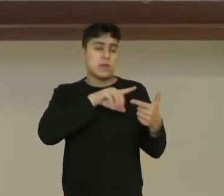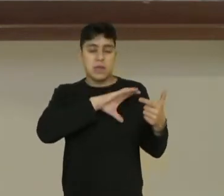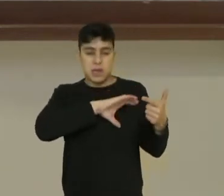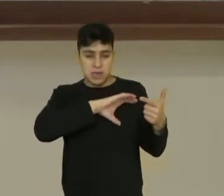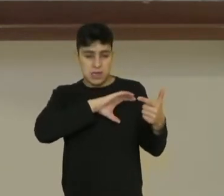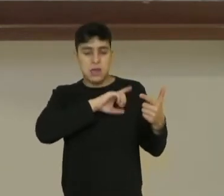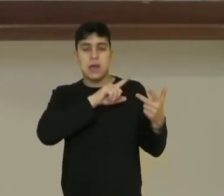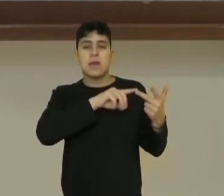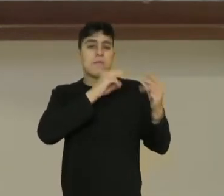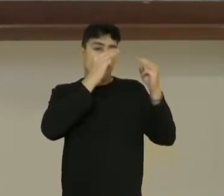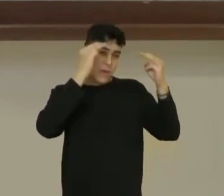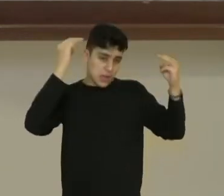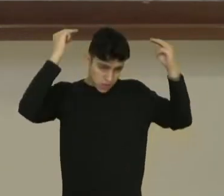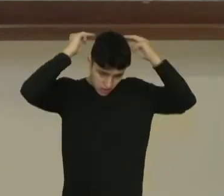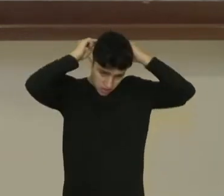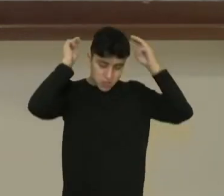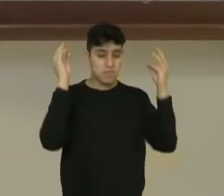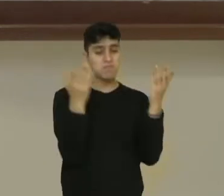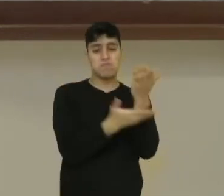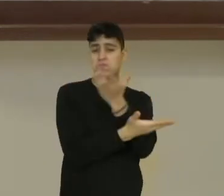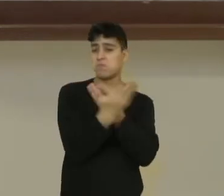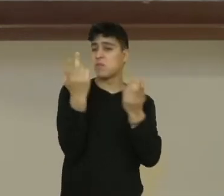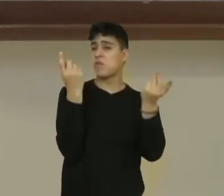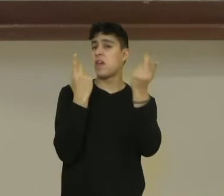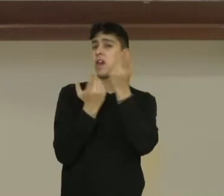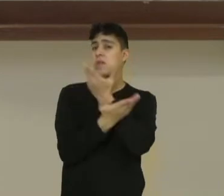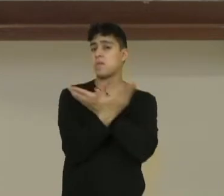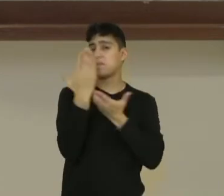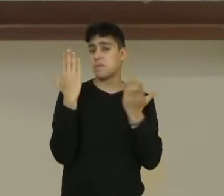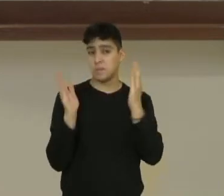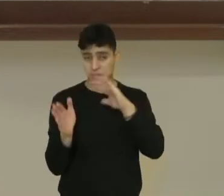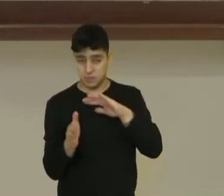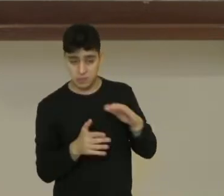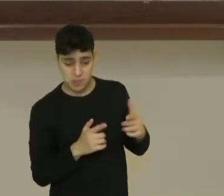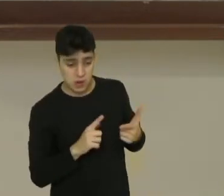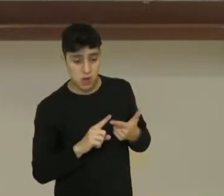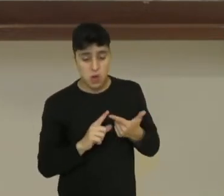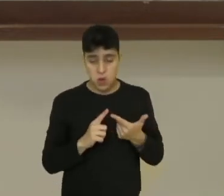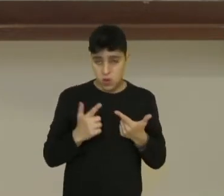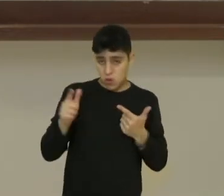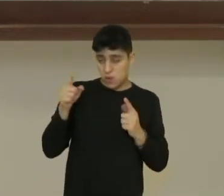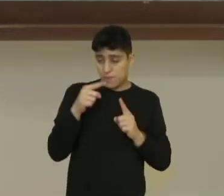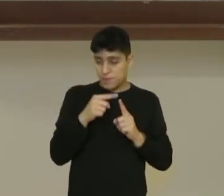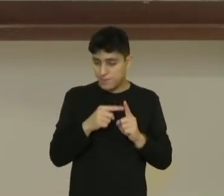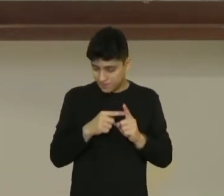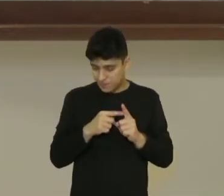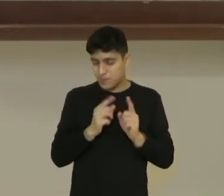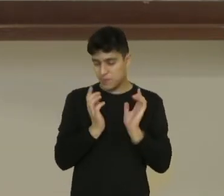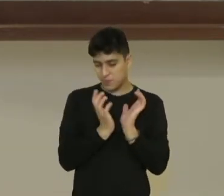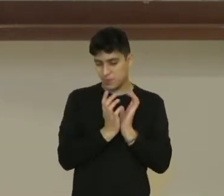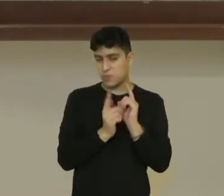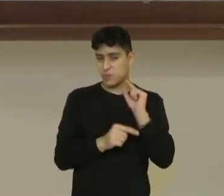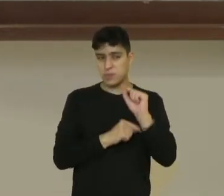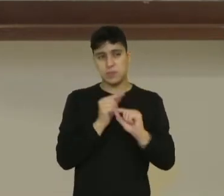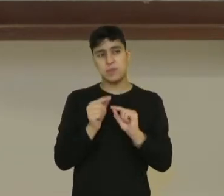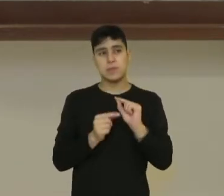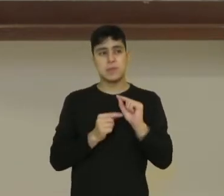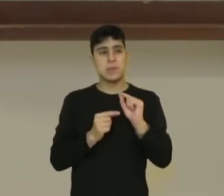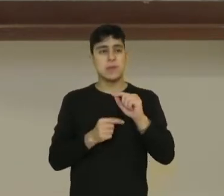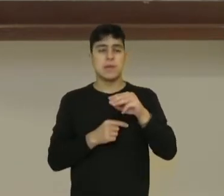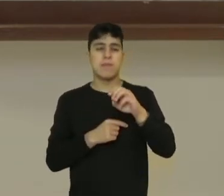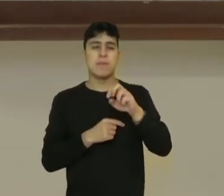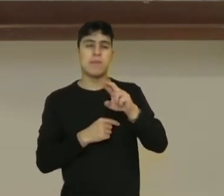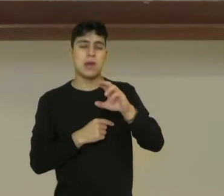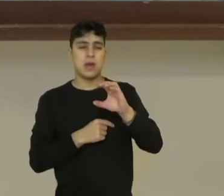México como sendo livres em termos comerciais. Já outro tipo de bloco, bem familiar a nós, que é o exemplo Mercosul,